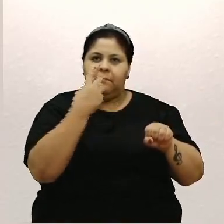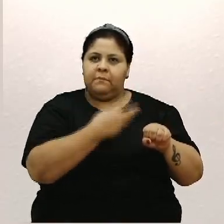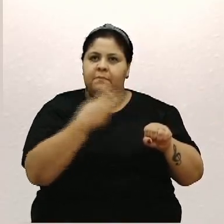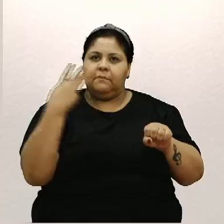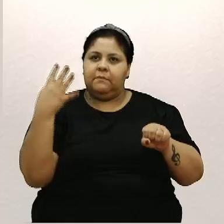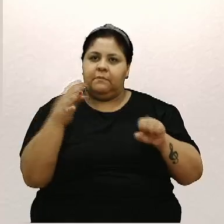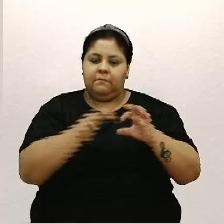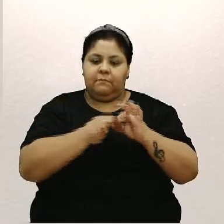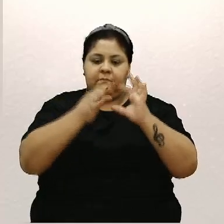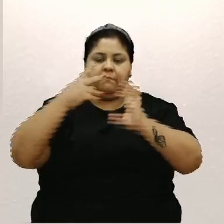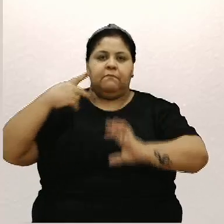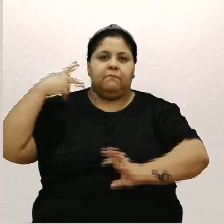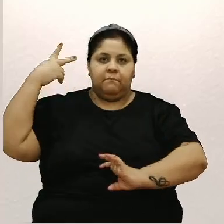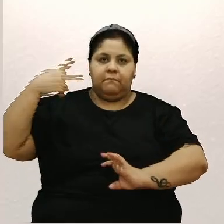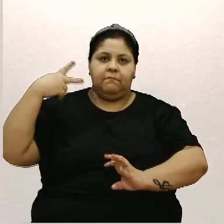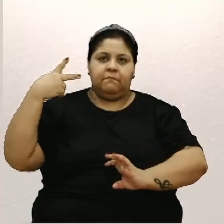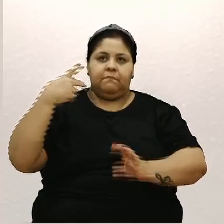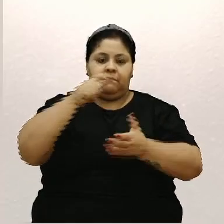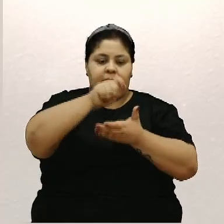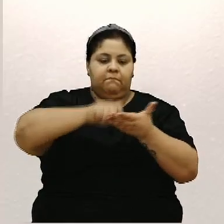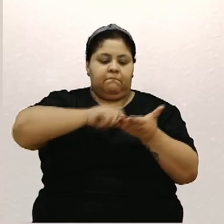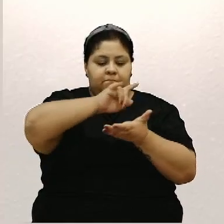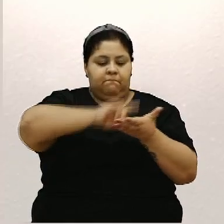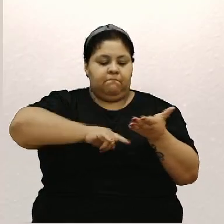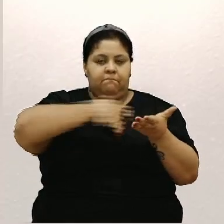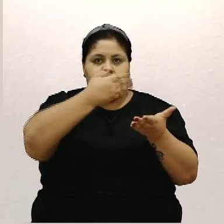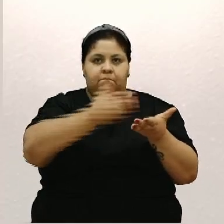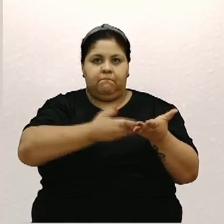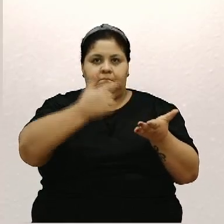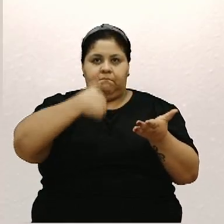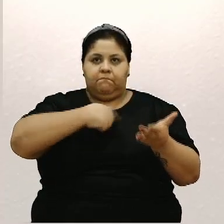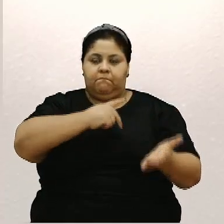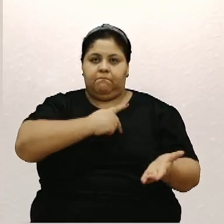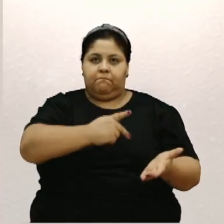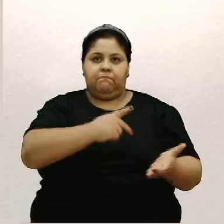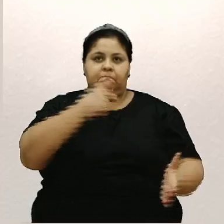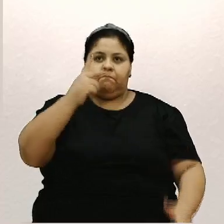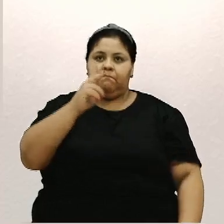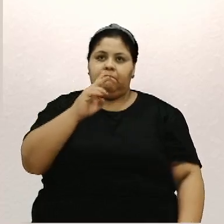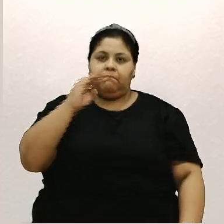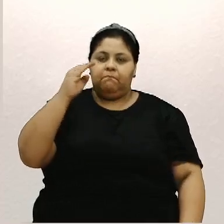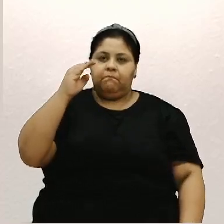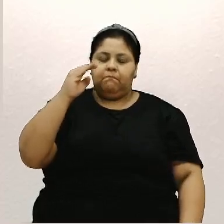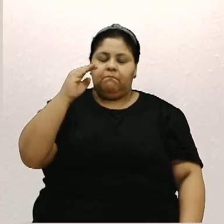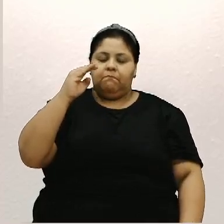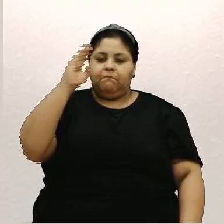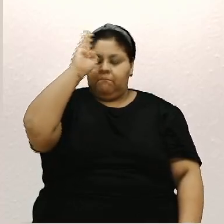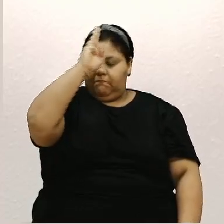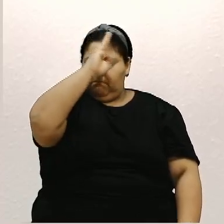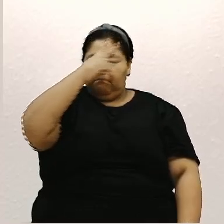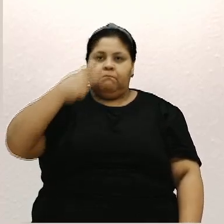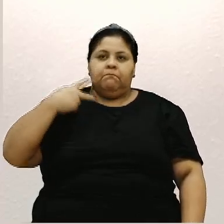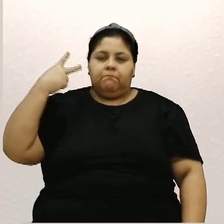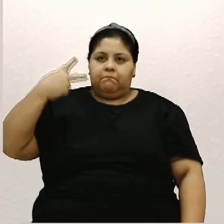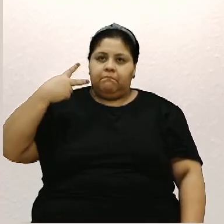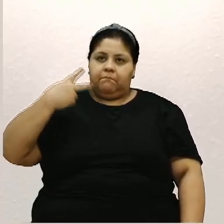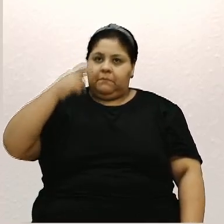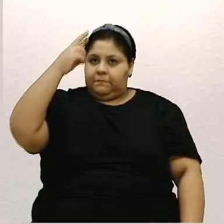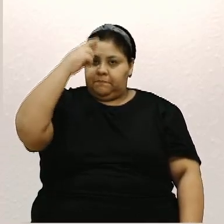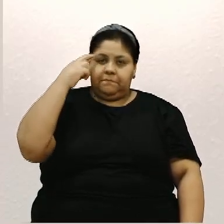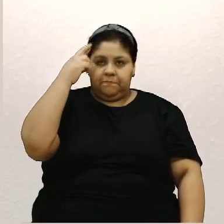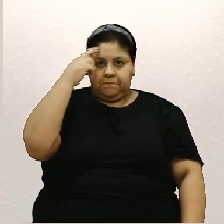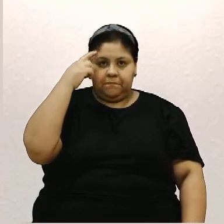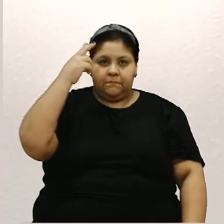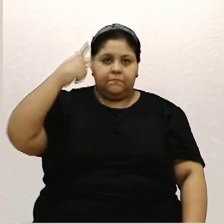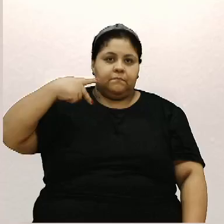134 anos de emancipação política. Esse documento vem assinado por mim, presidente e relator Adriano Bressan, pelo vereador Rafael Malcorra